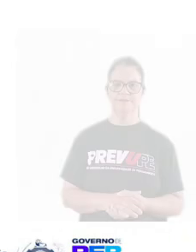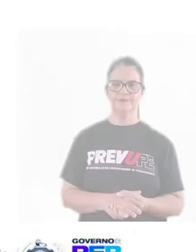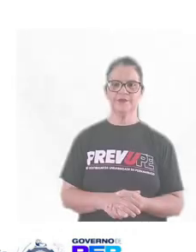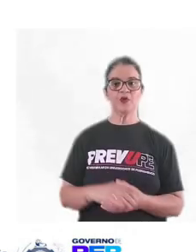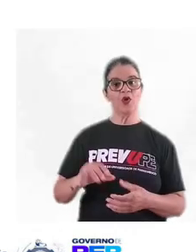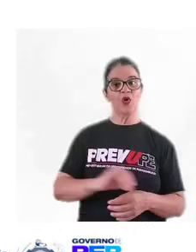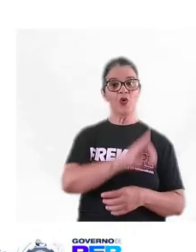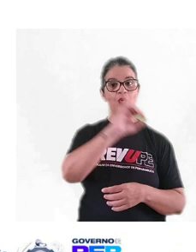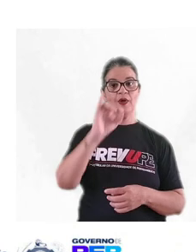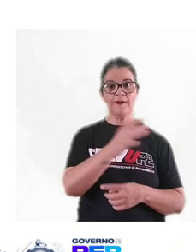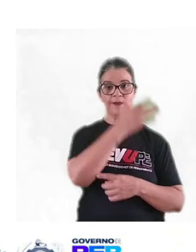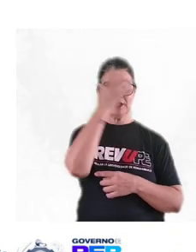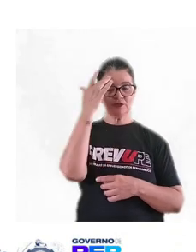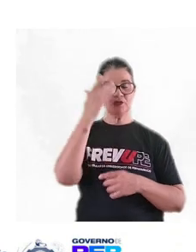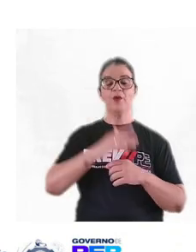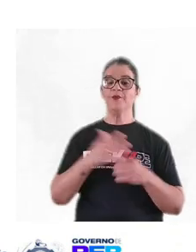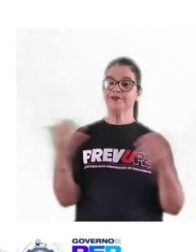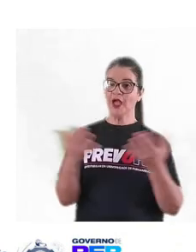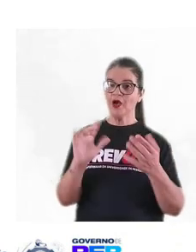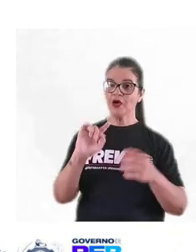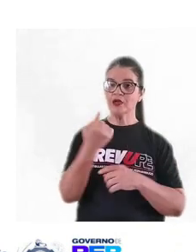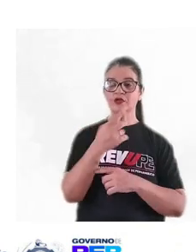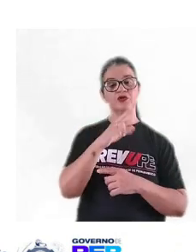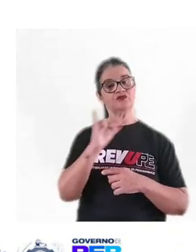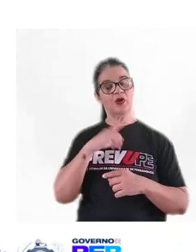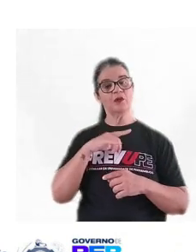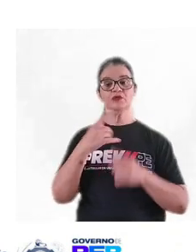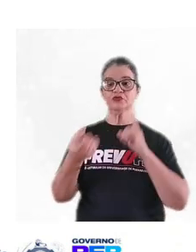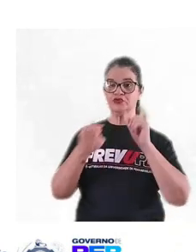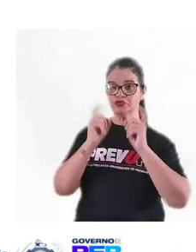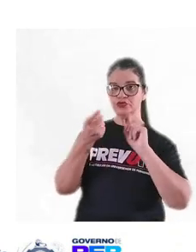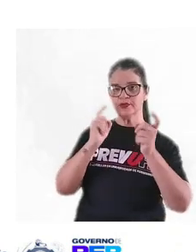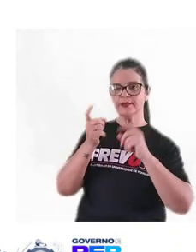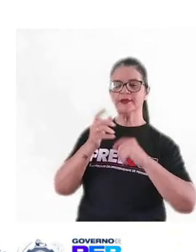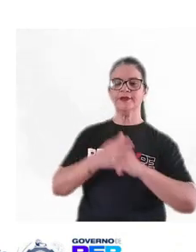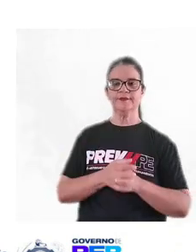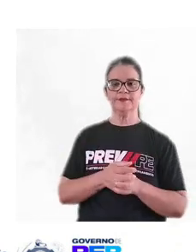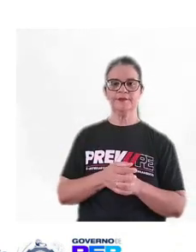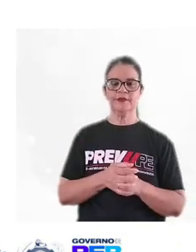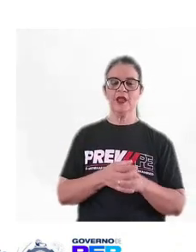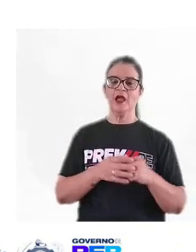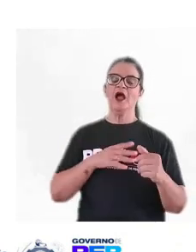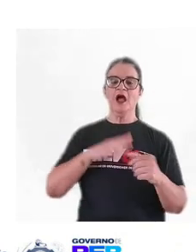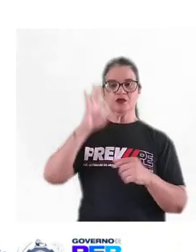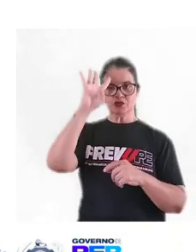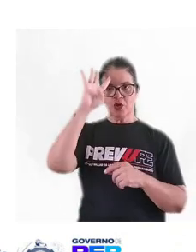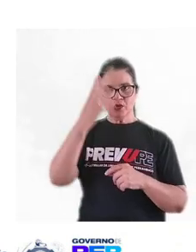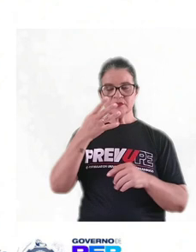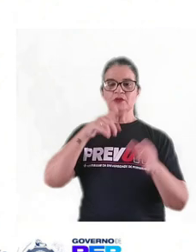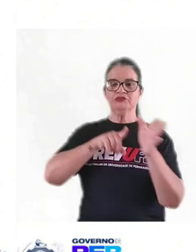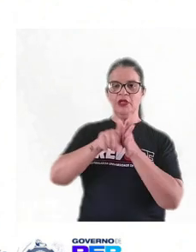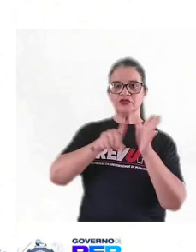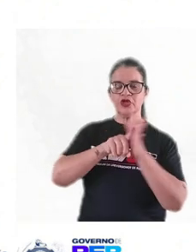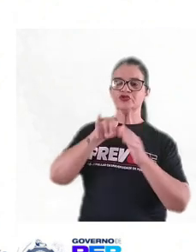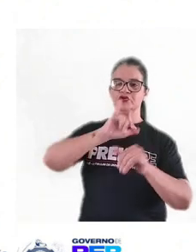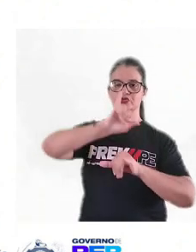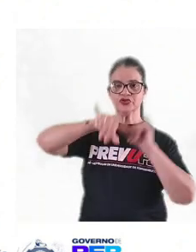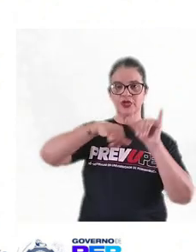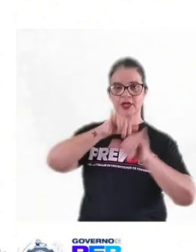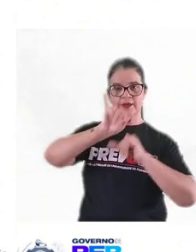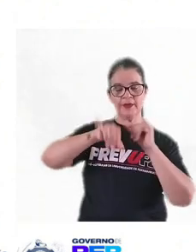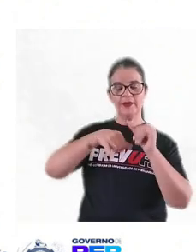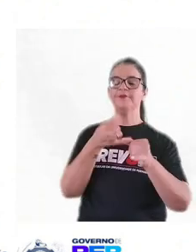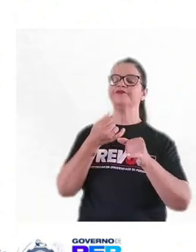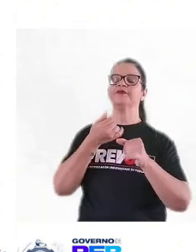oi pessoal agora nós vamos discutir a solução das questões de química